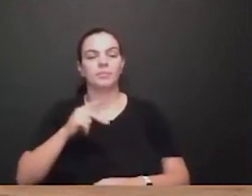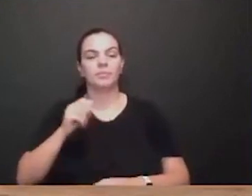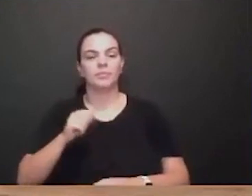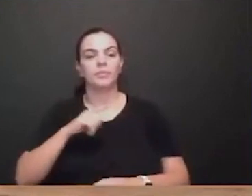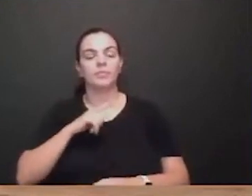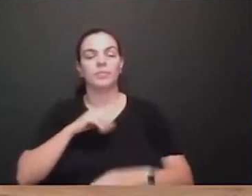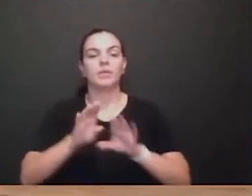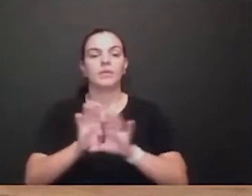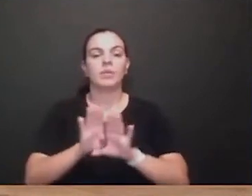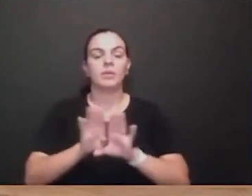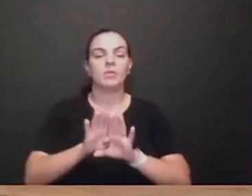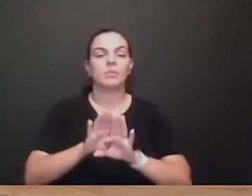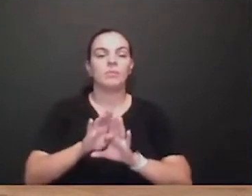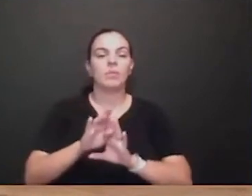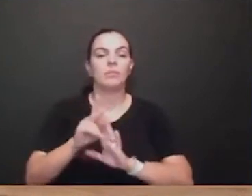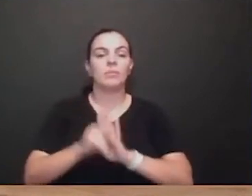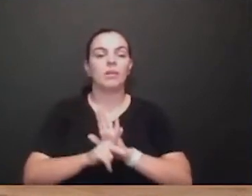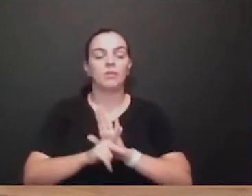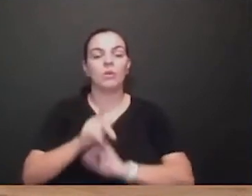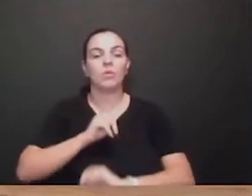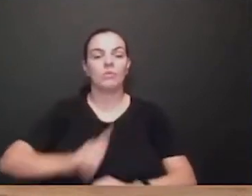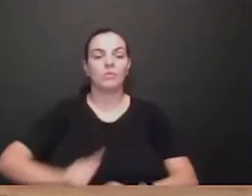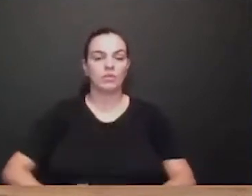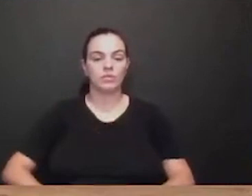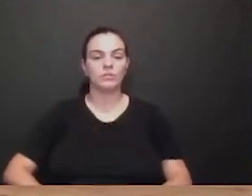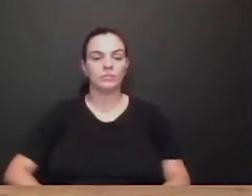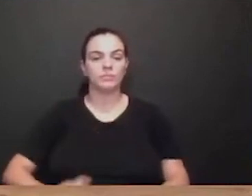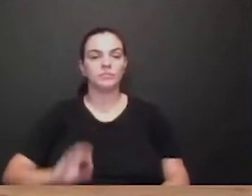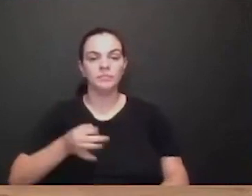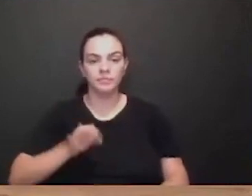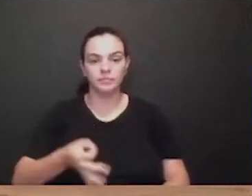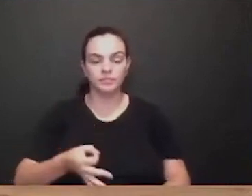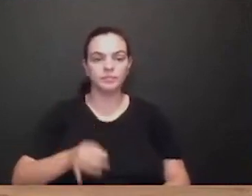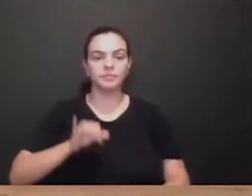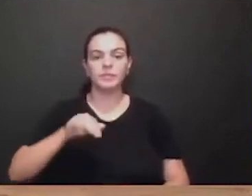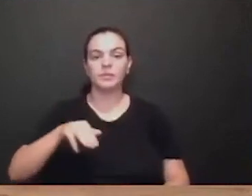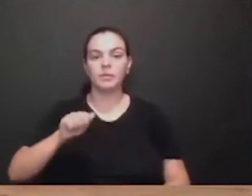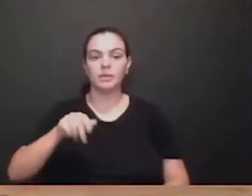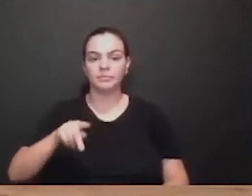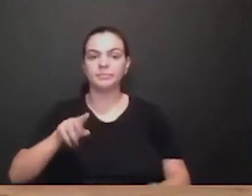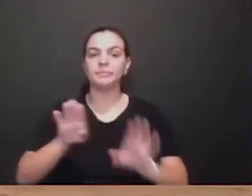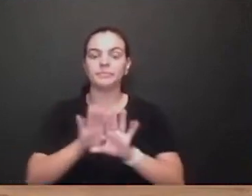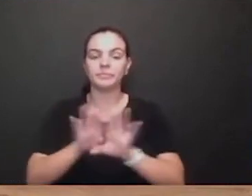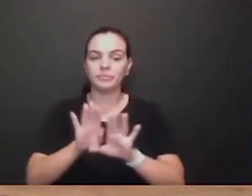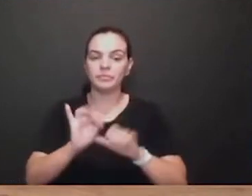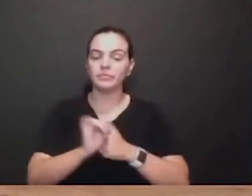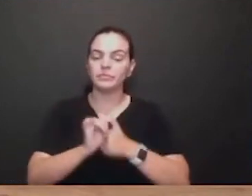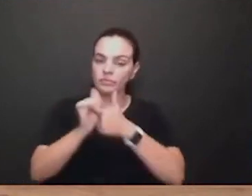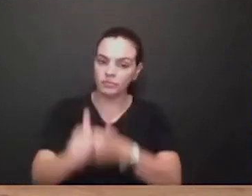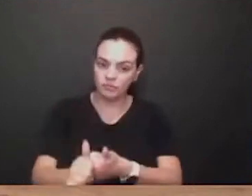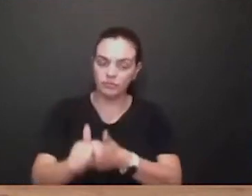do primeiro ano da gestão até o último ano da gestão, o qual o IMAP também faz o acompanhamento, faz